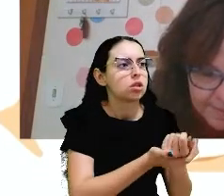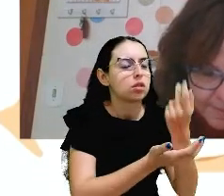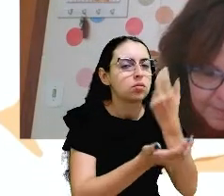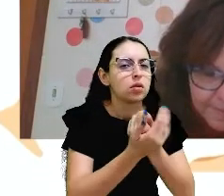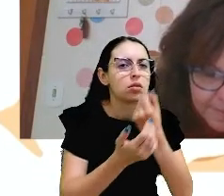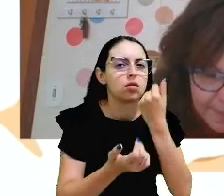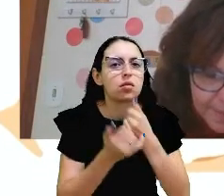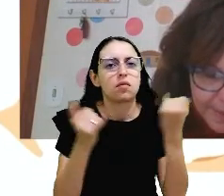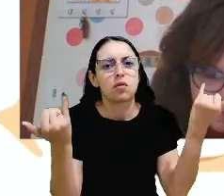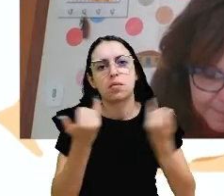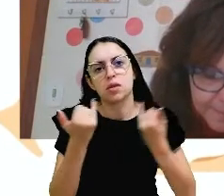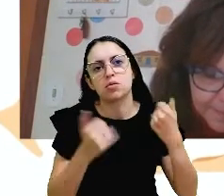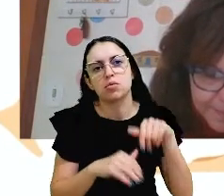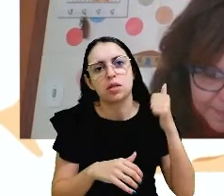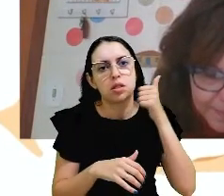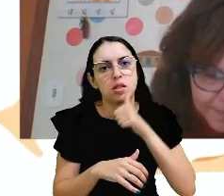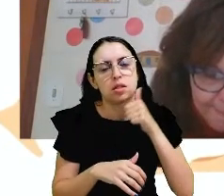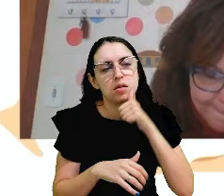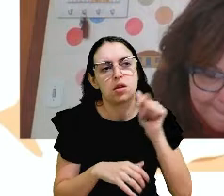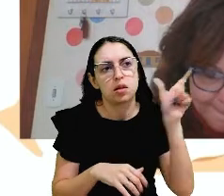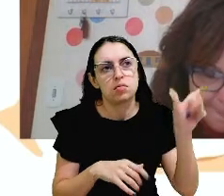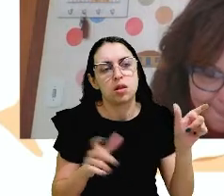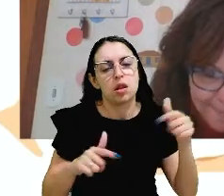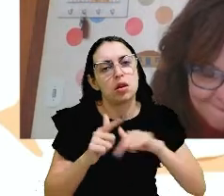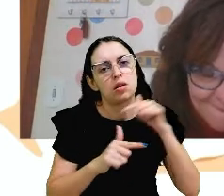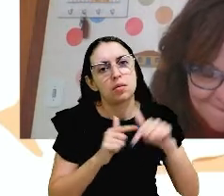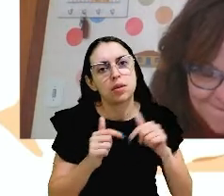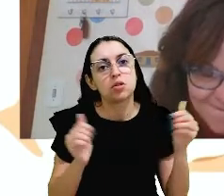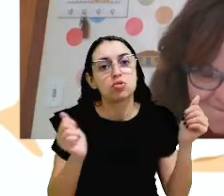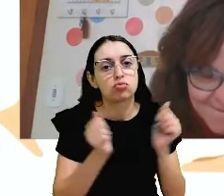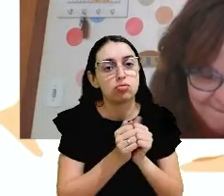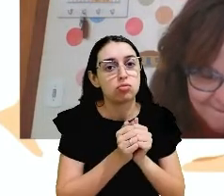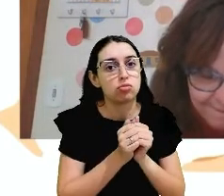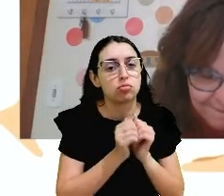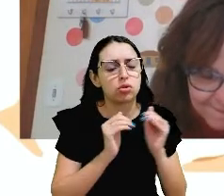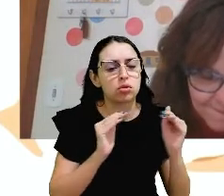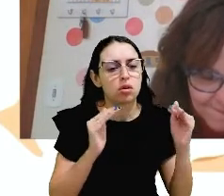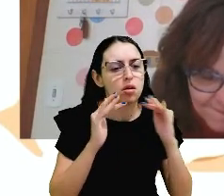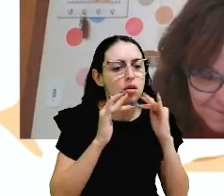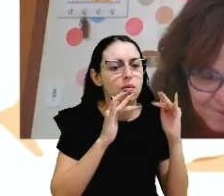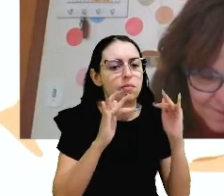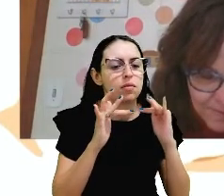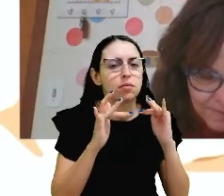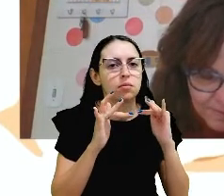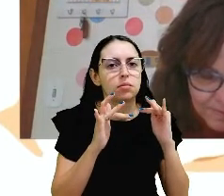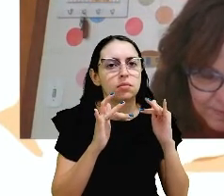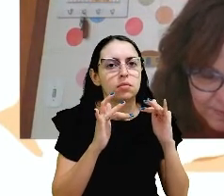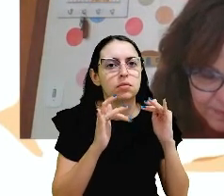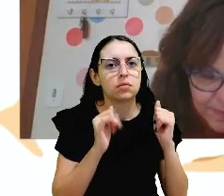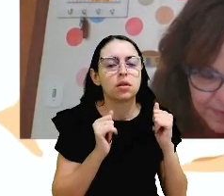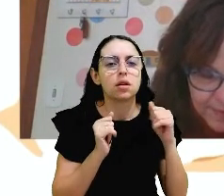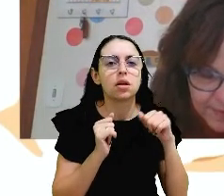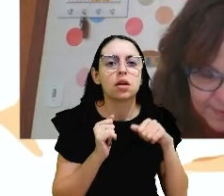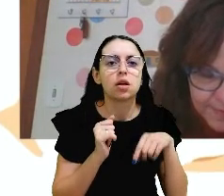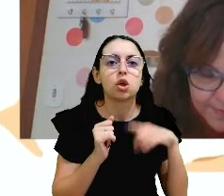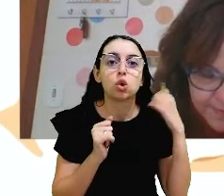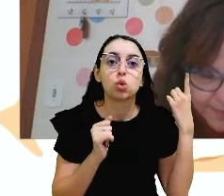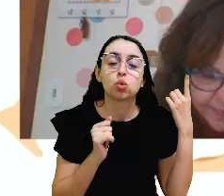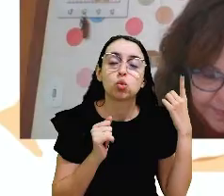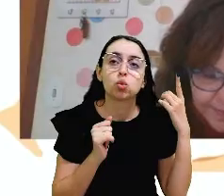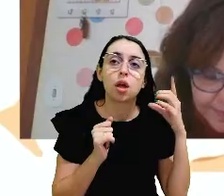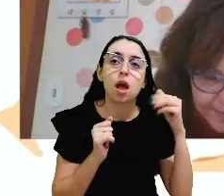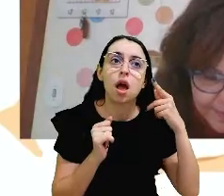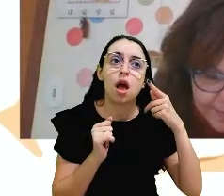né. Eu tenho uma relação de proximidade com essas parteiras, principalmente com a parteira Dona Prazeres,